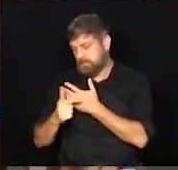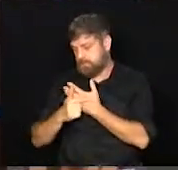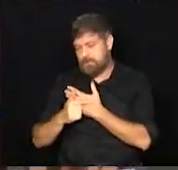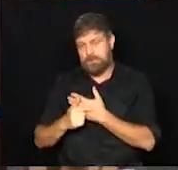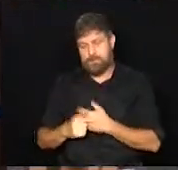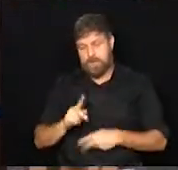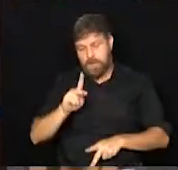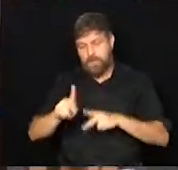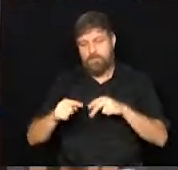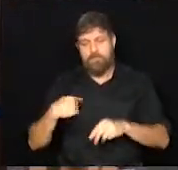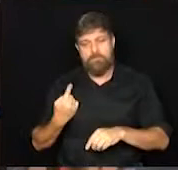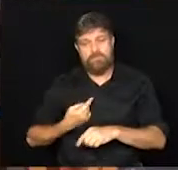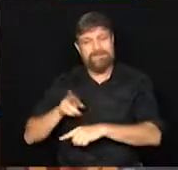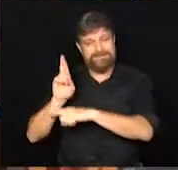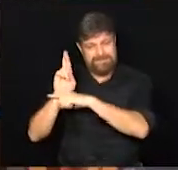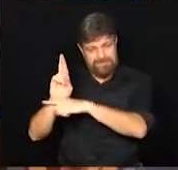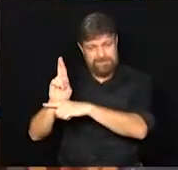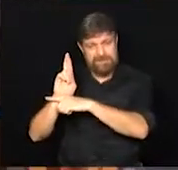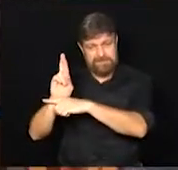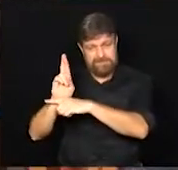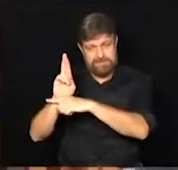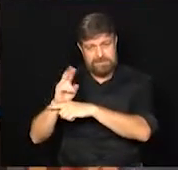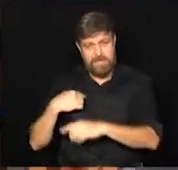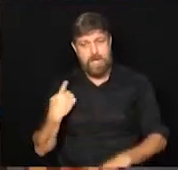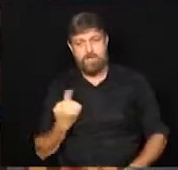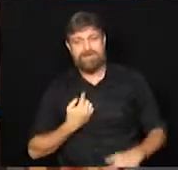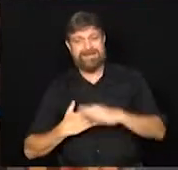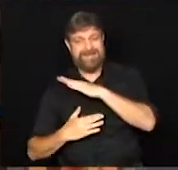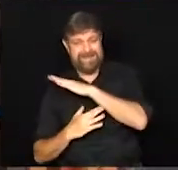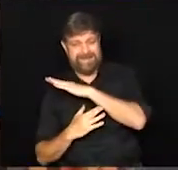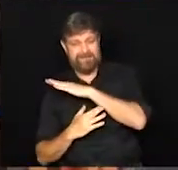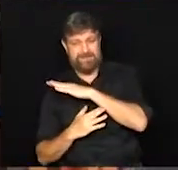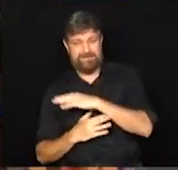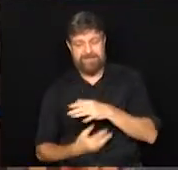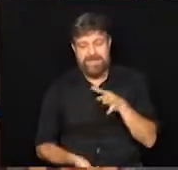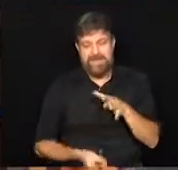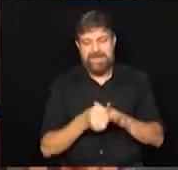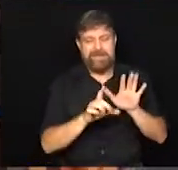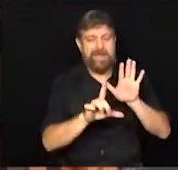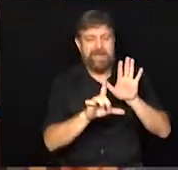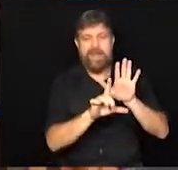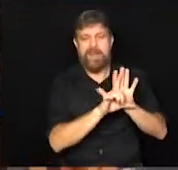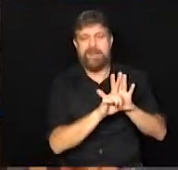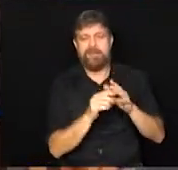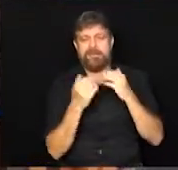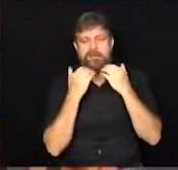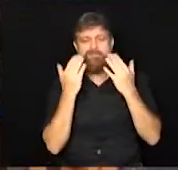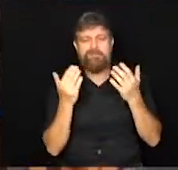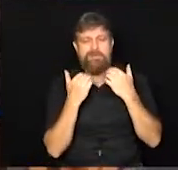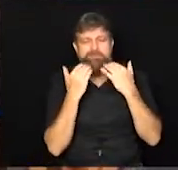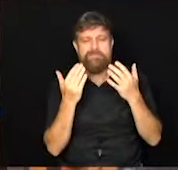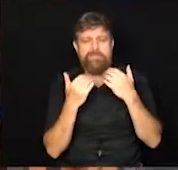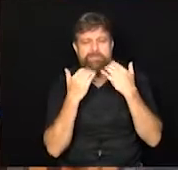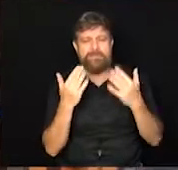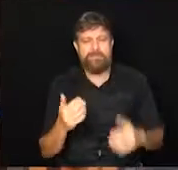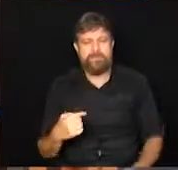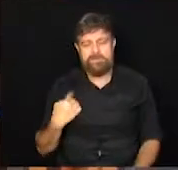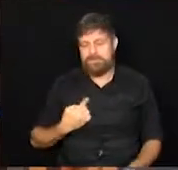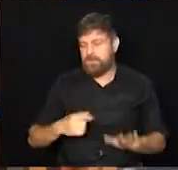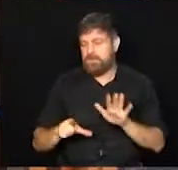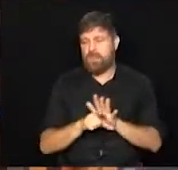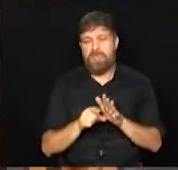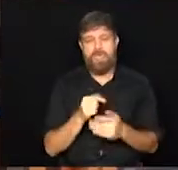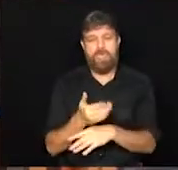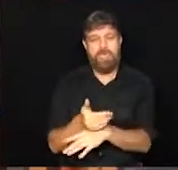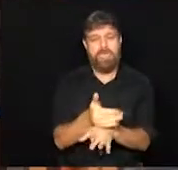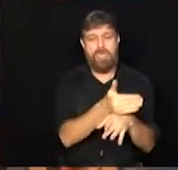representante, principalmente de quem está no parlamento. Não é colocar leis aqui, leis inócuas, leis que